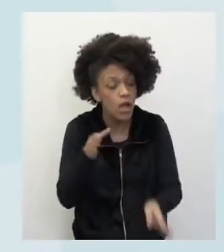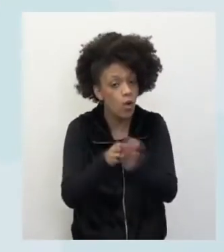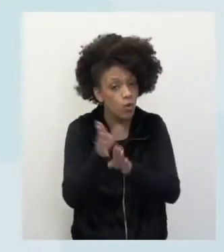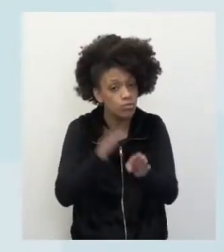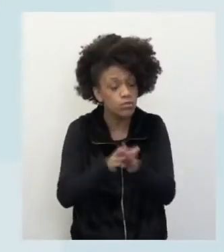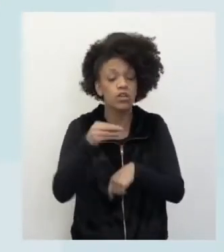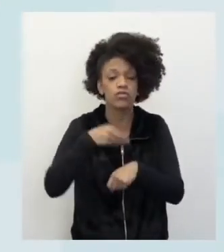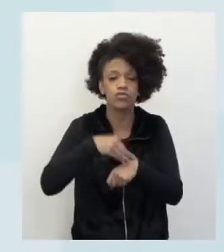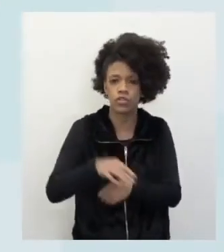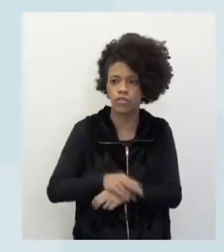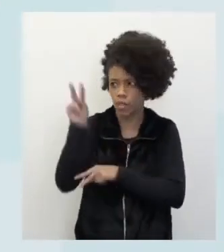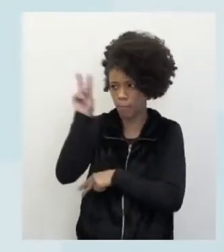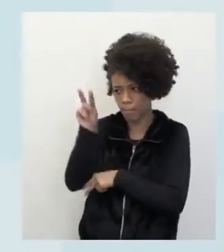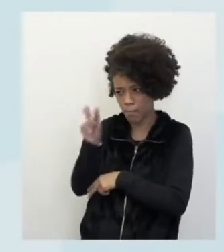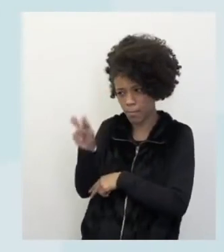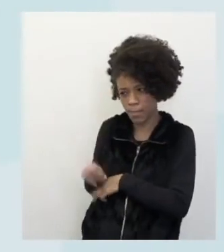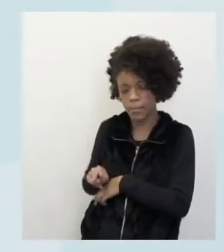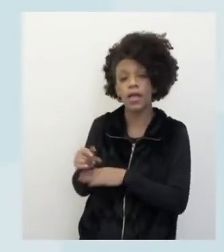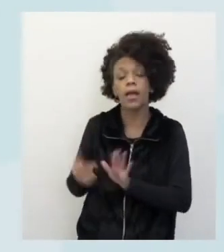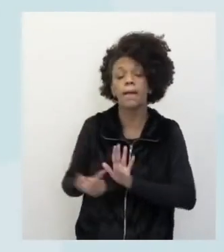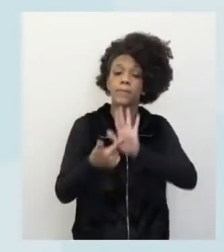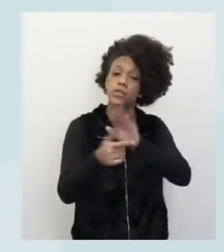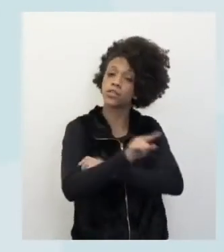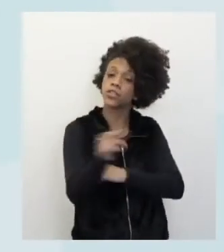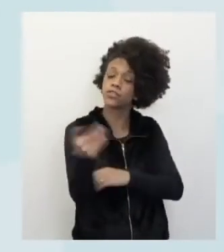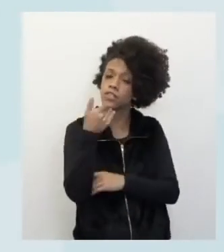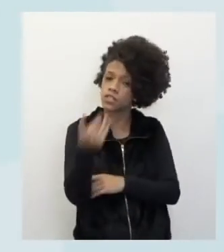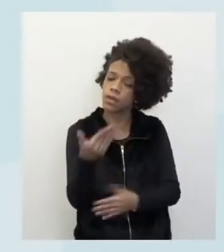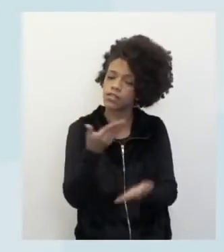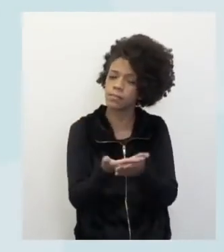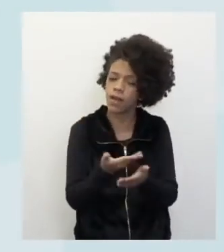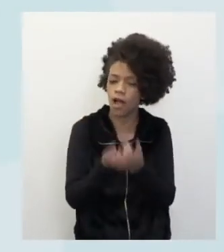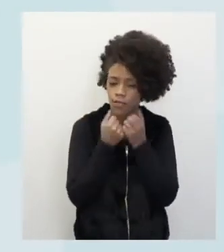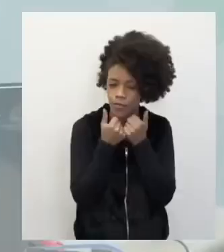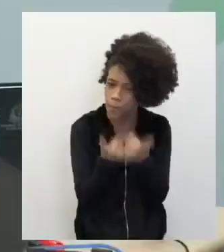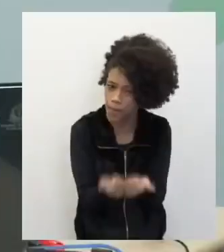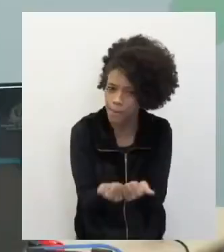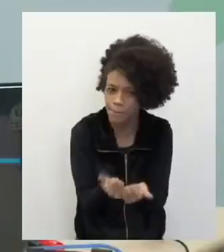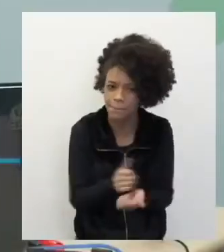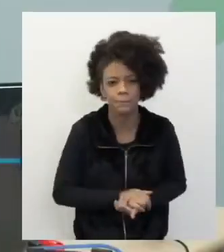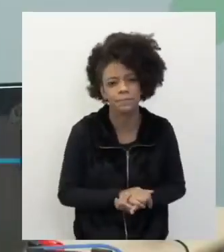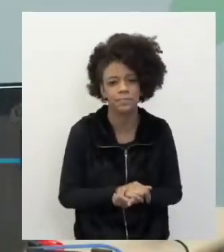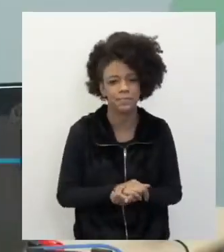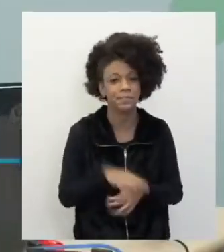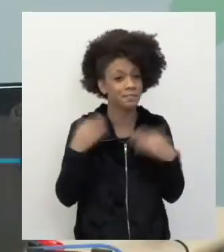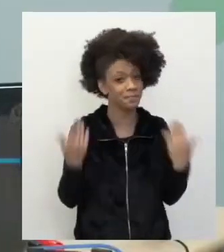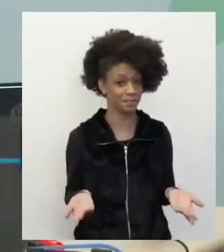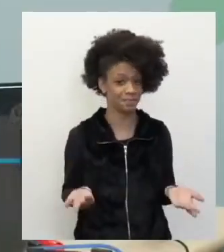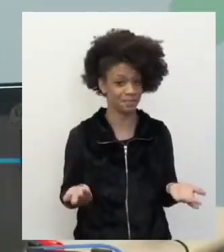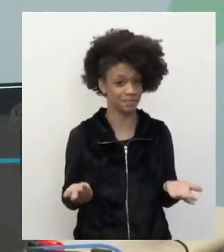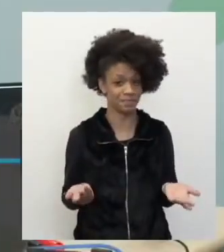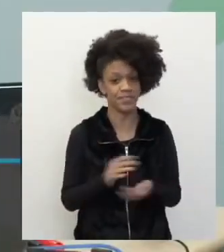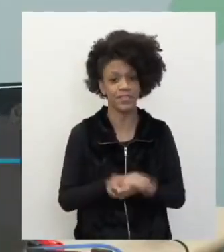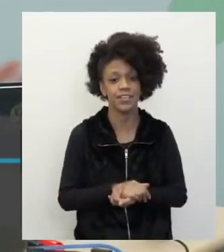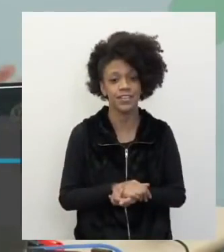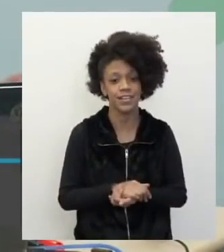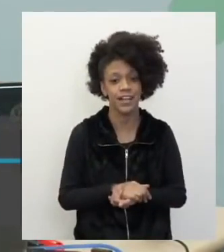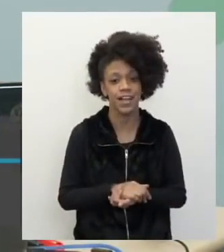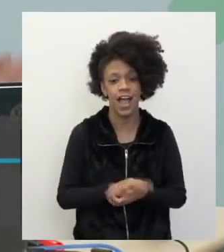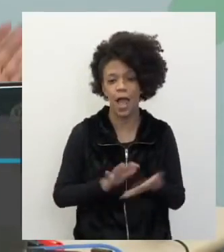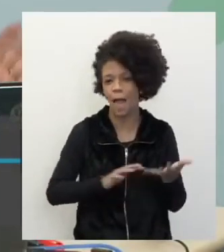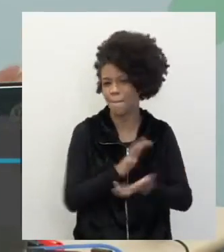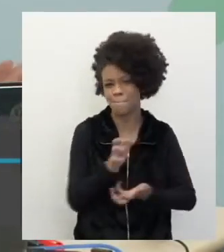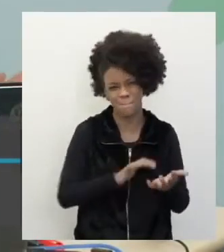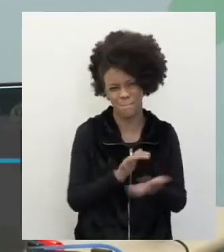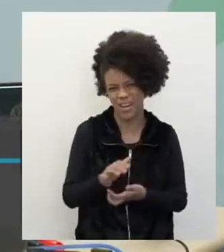vira e mexe, tá lendo e trazendo o que vocês pedem para a aula, tá bom, gente? Bom, Mauro, a polêmica tá só